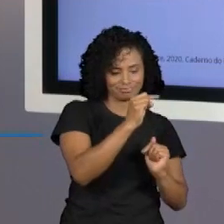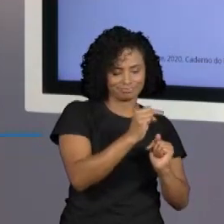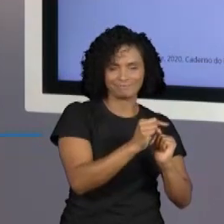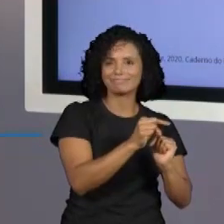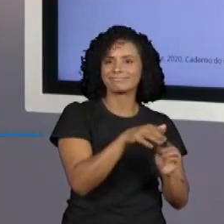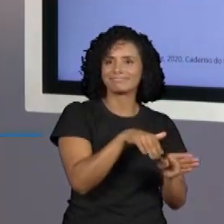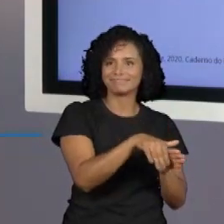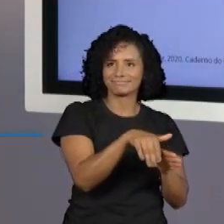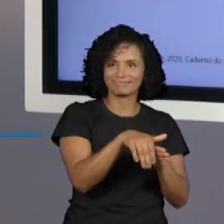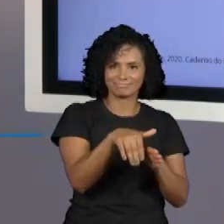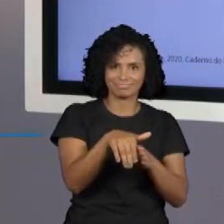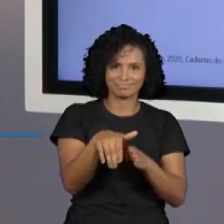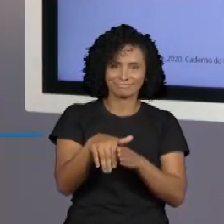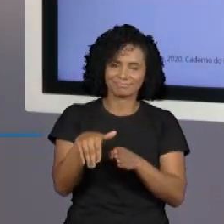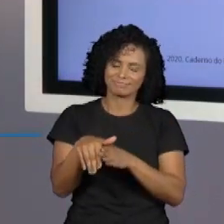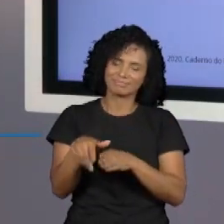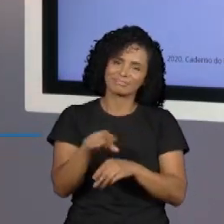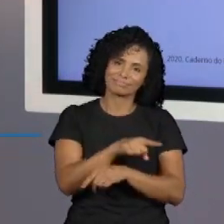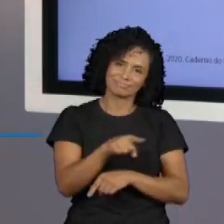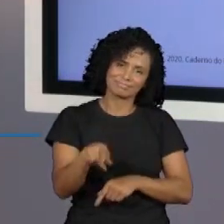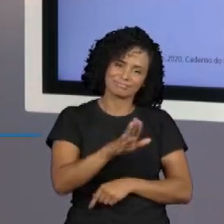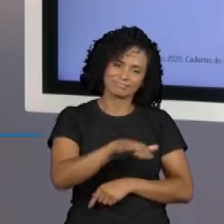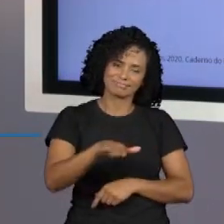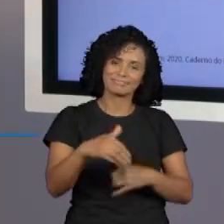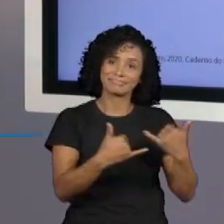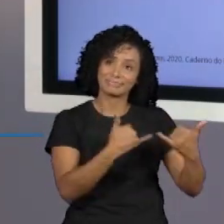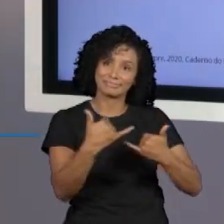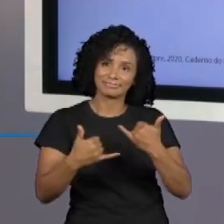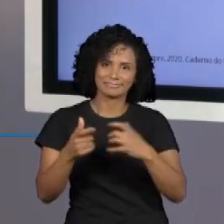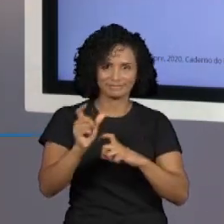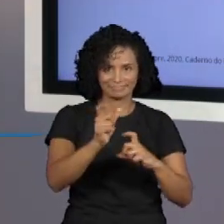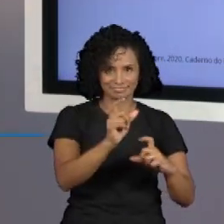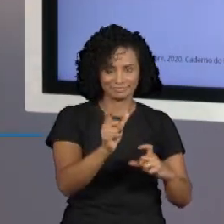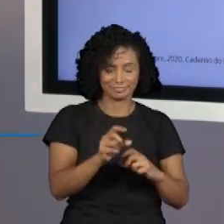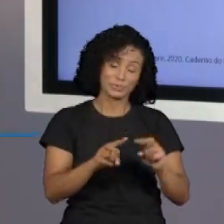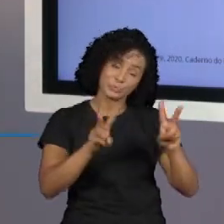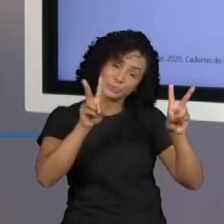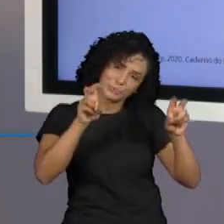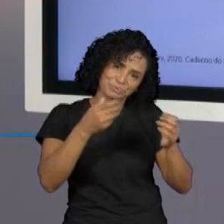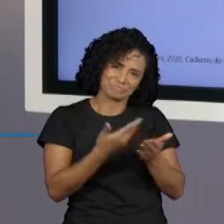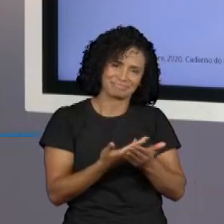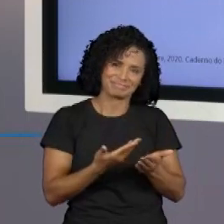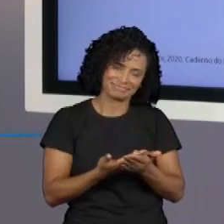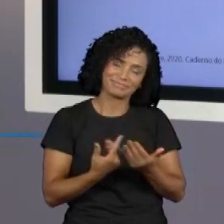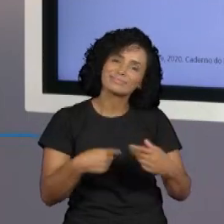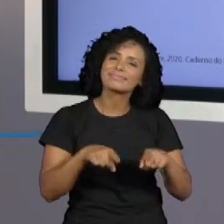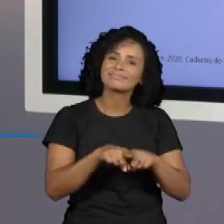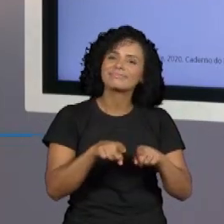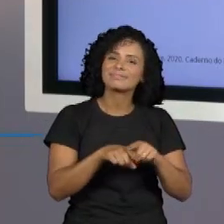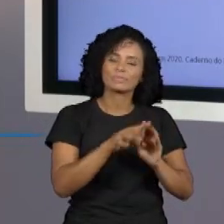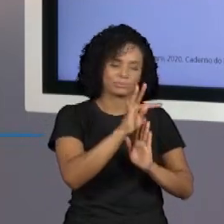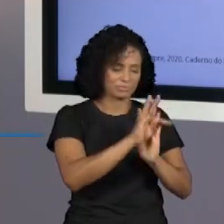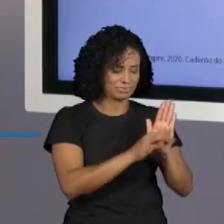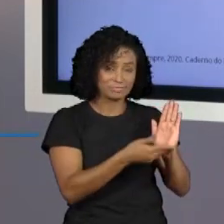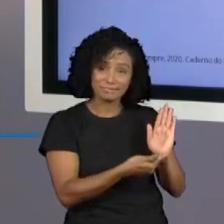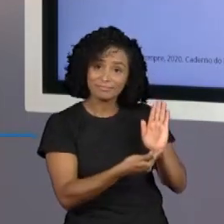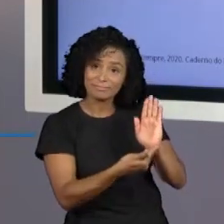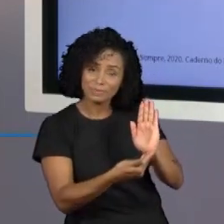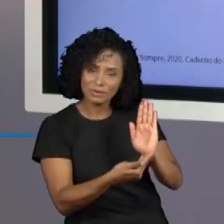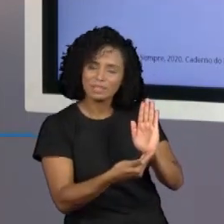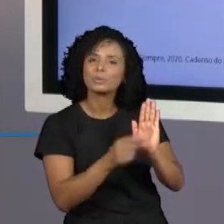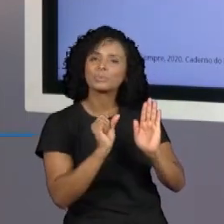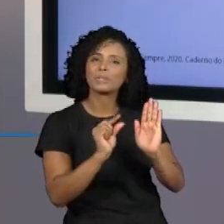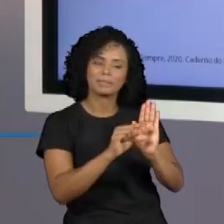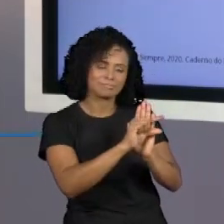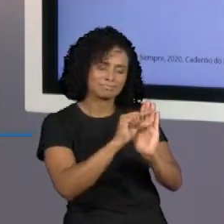no caso, que traz instruções de jogos ou brincadeiras, que é o título da aula. Trouxemos o texto que instrui